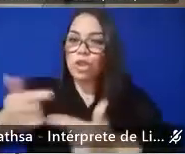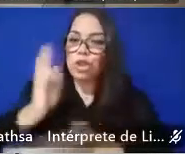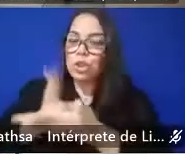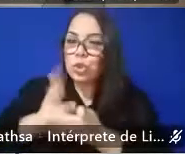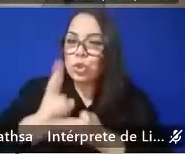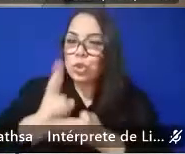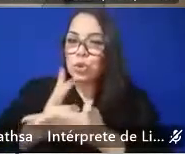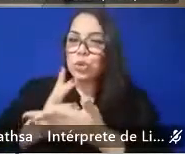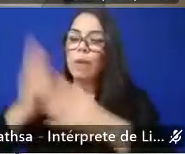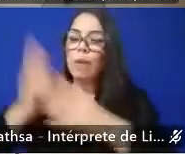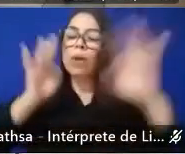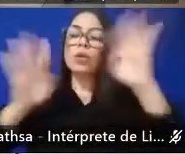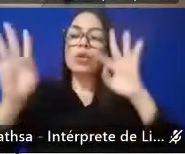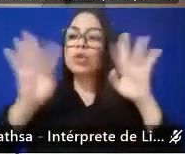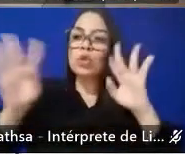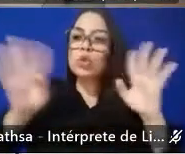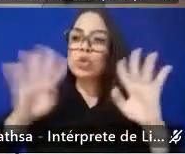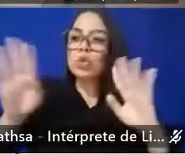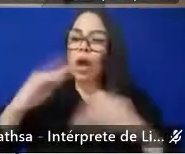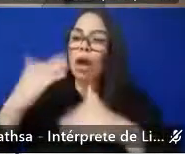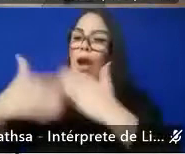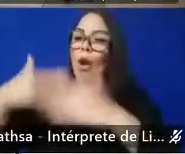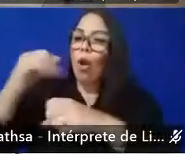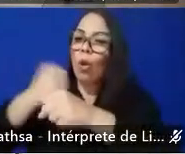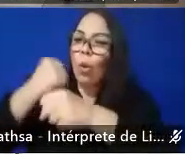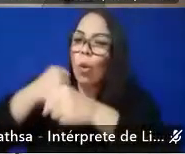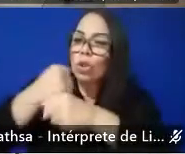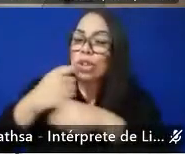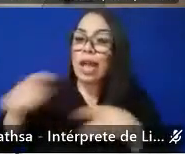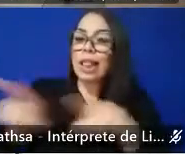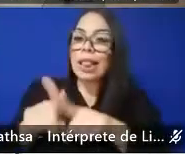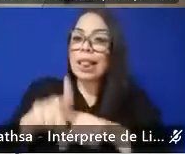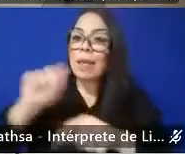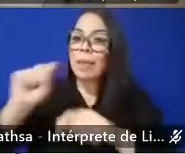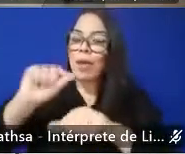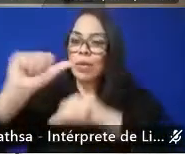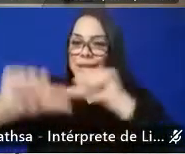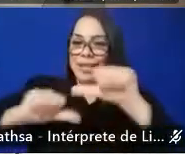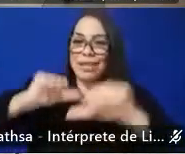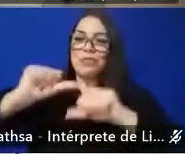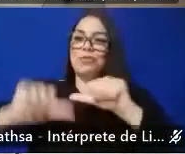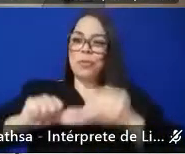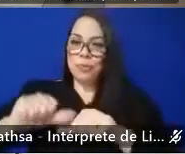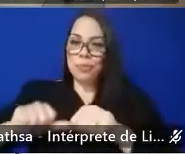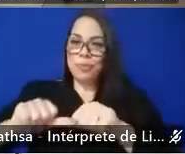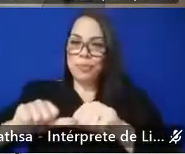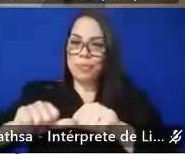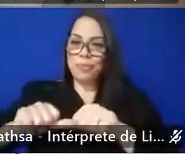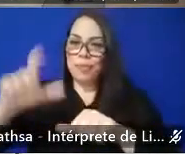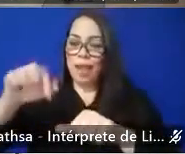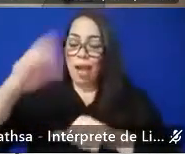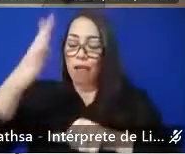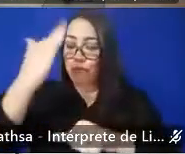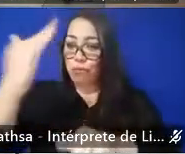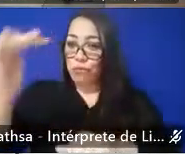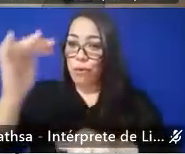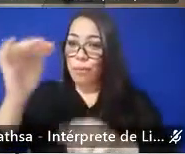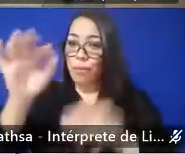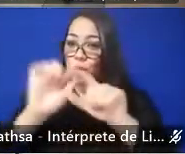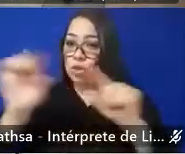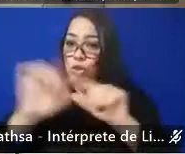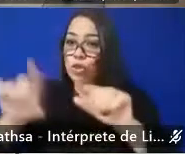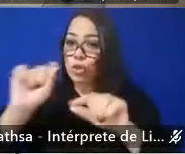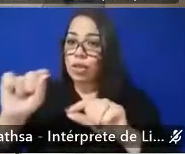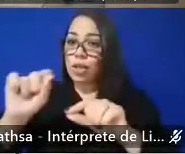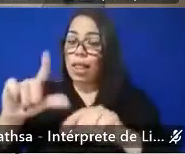é tempo de construir e a também tempo de transformar é de Shakespeare a fala de que há quem diga que